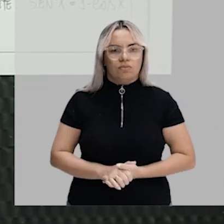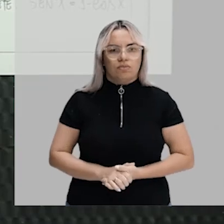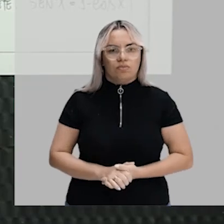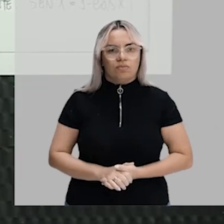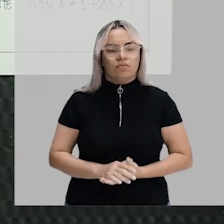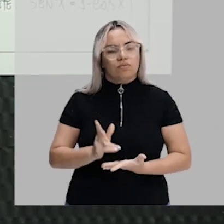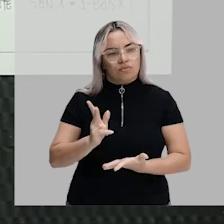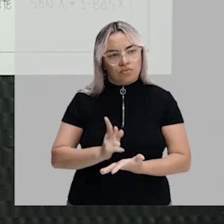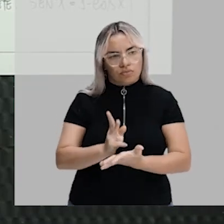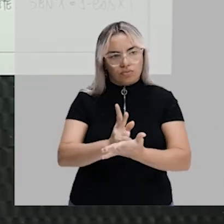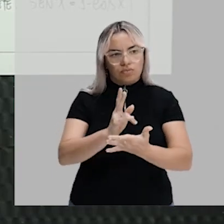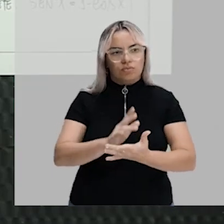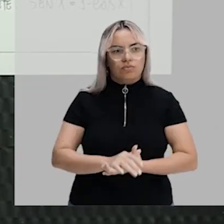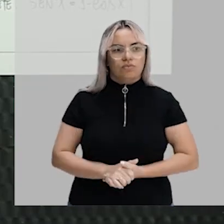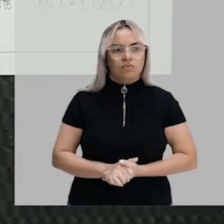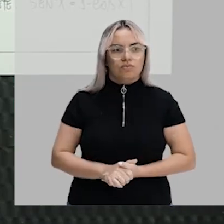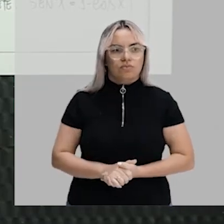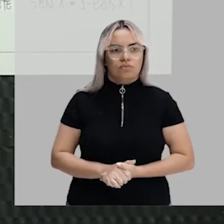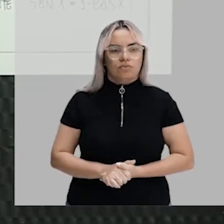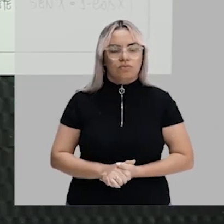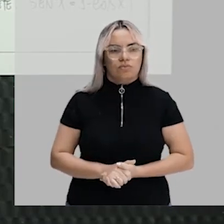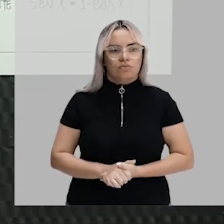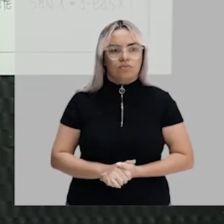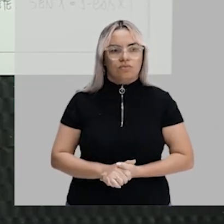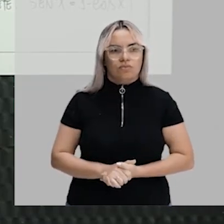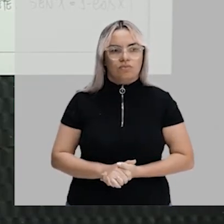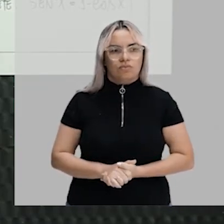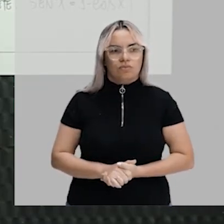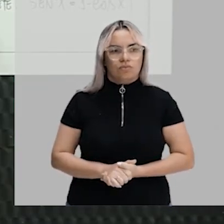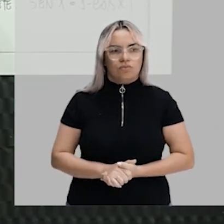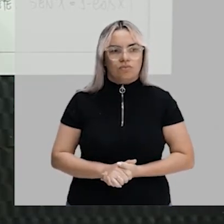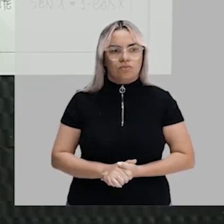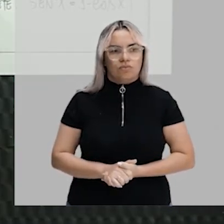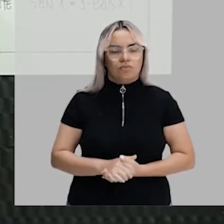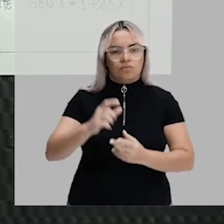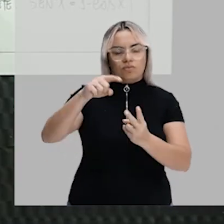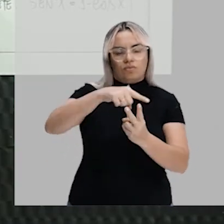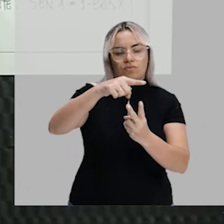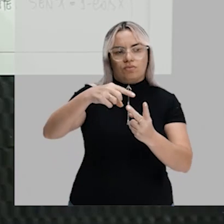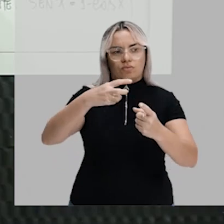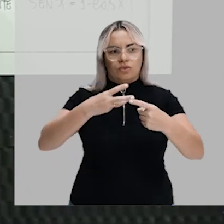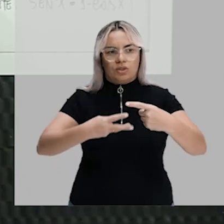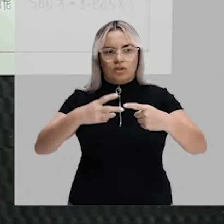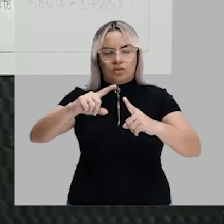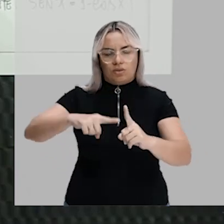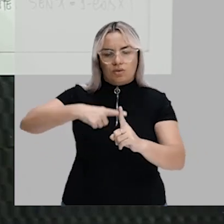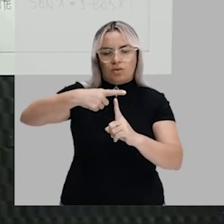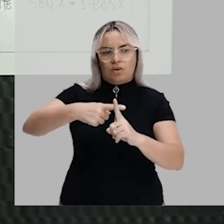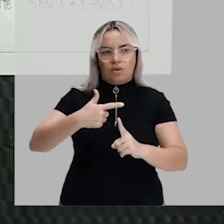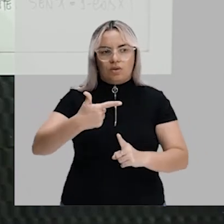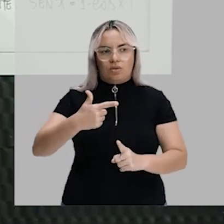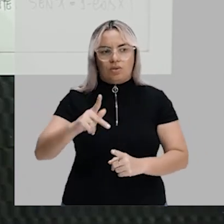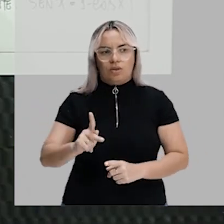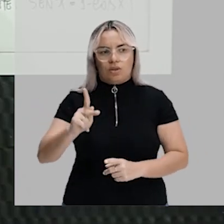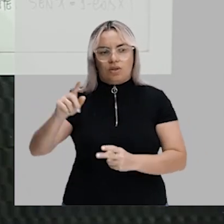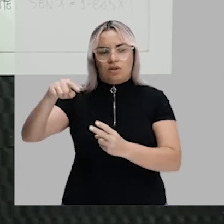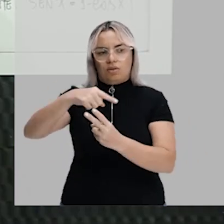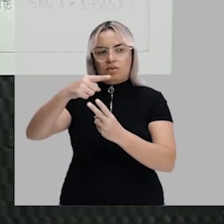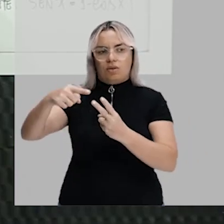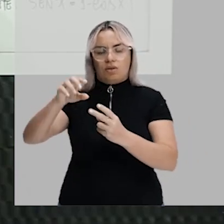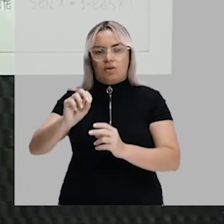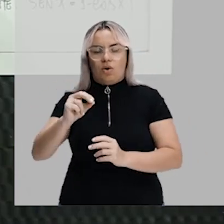2 k ou x = a - pi so